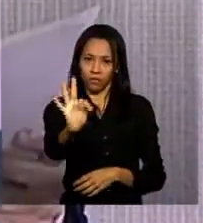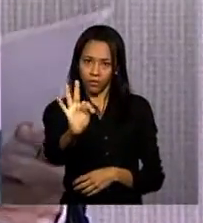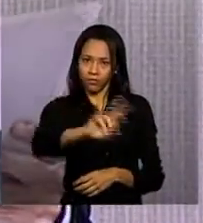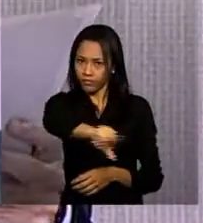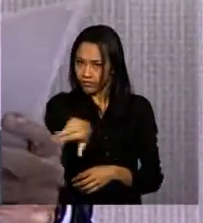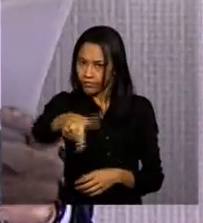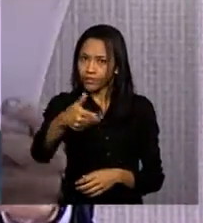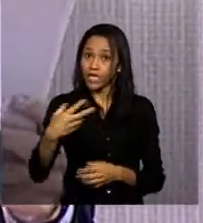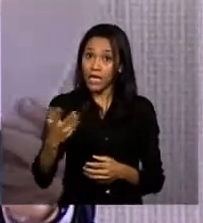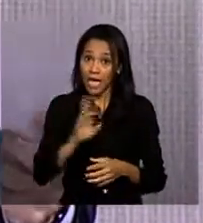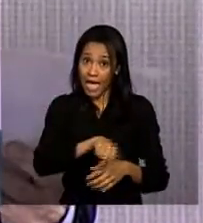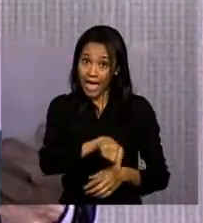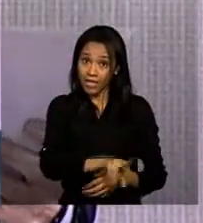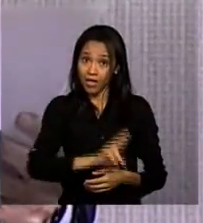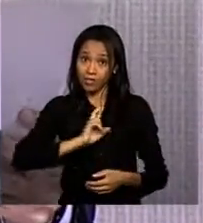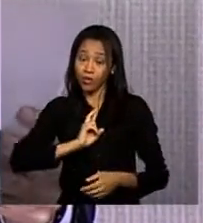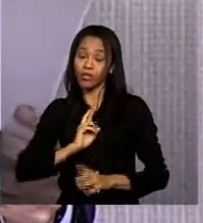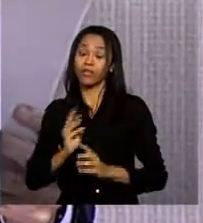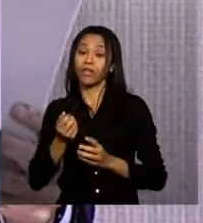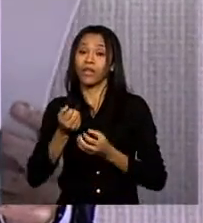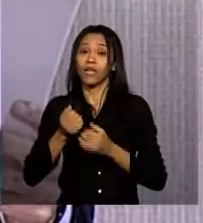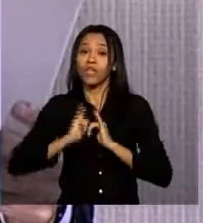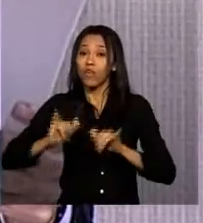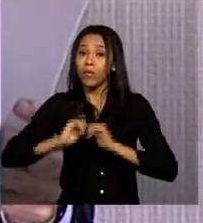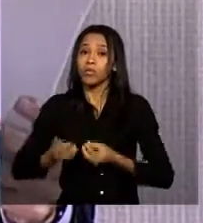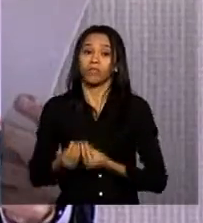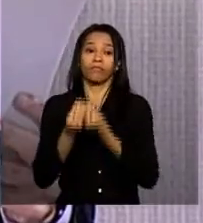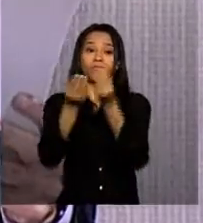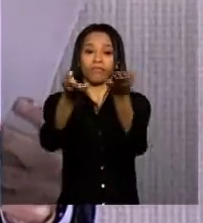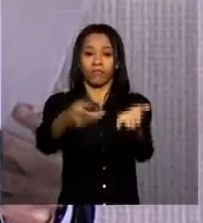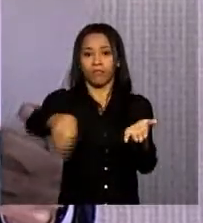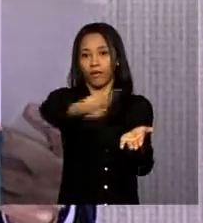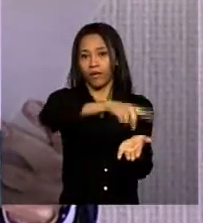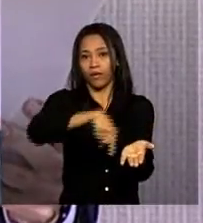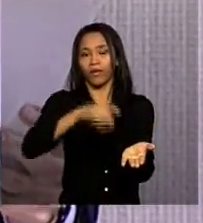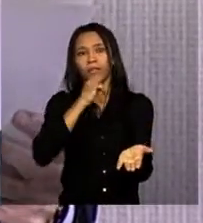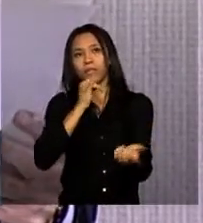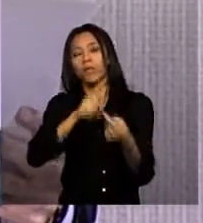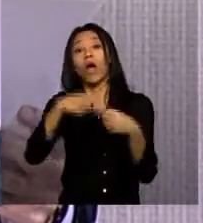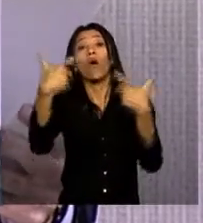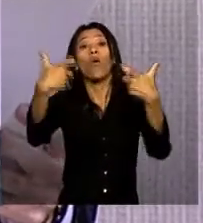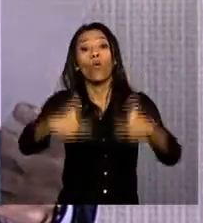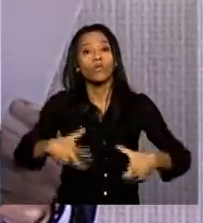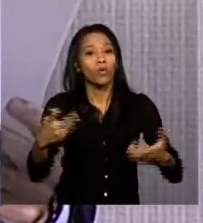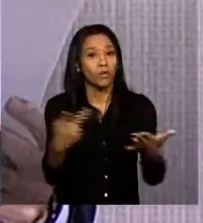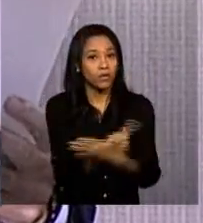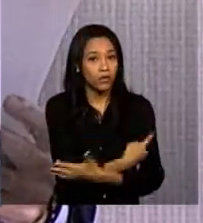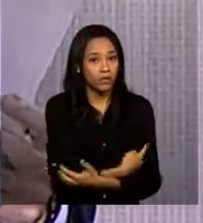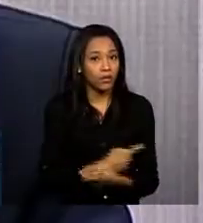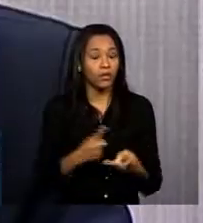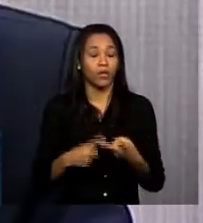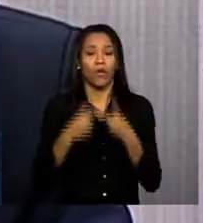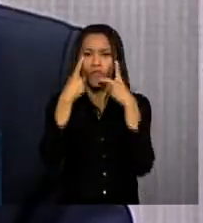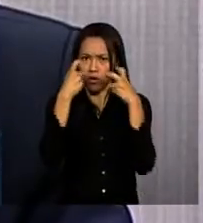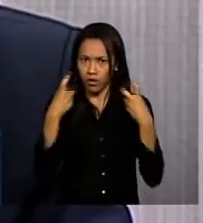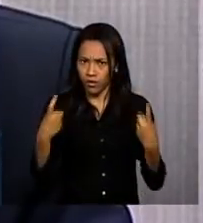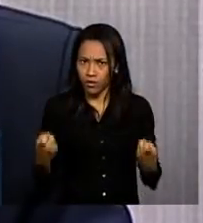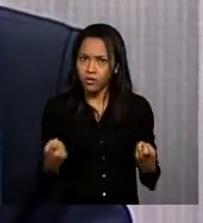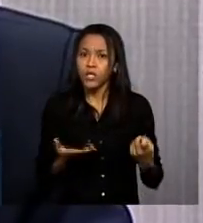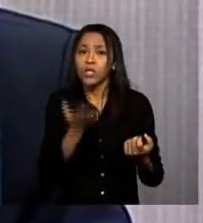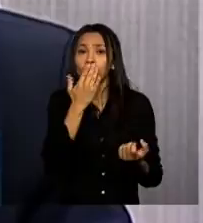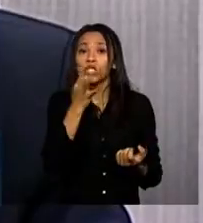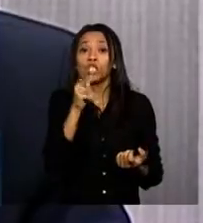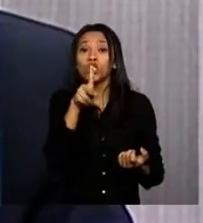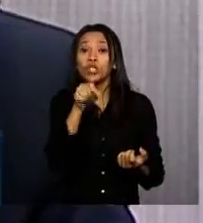partir daí nós temos uma série de outras informações que dizem respeito ao local, dados da ocorrência, o tipo de